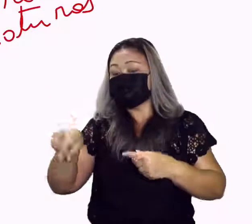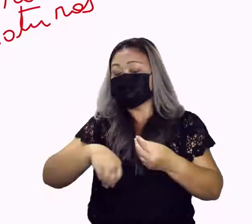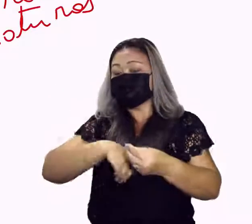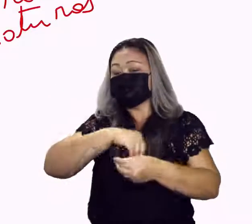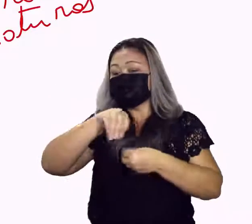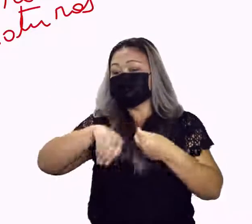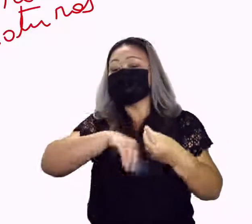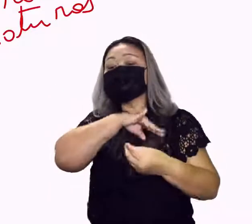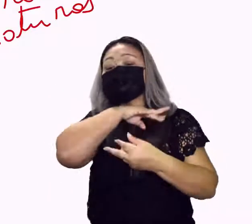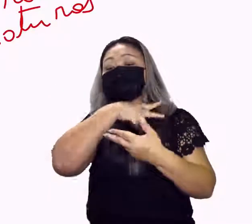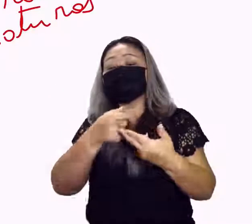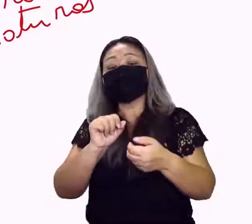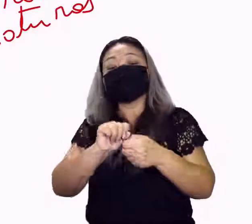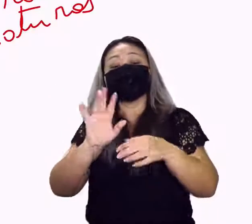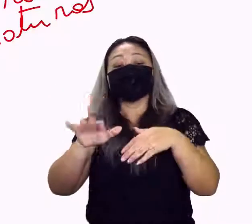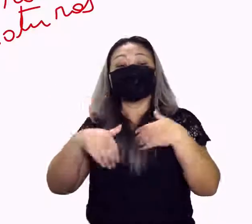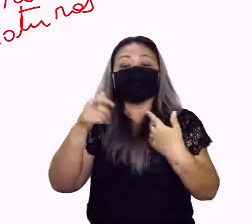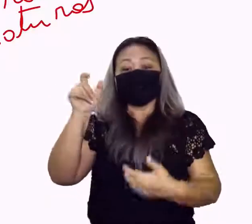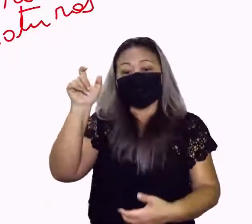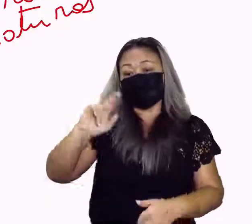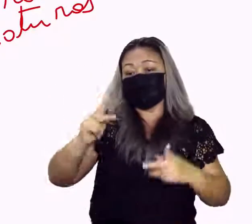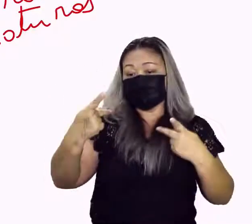Por exemplo, se o humano voa, né, que é